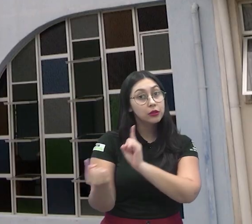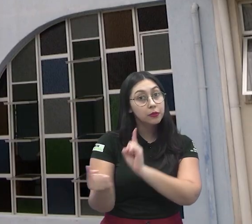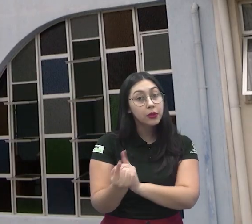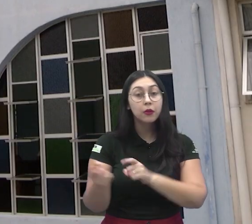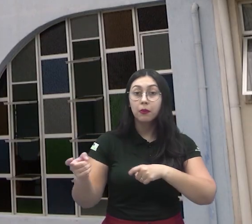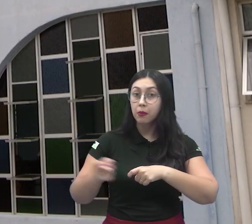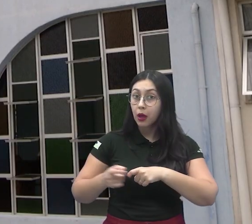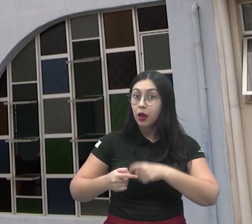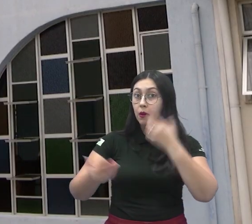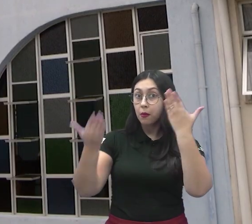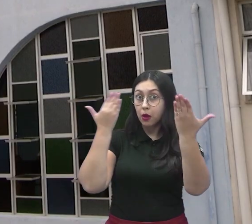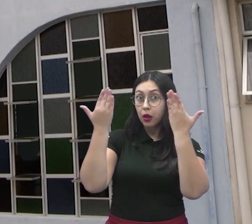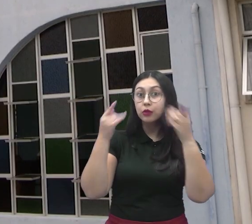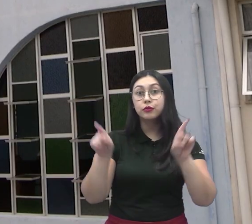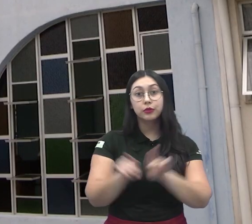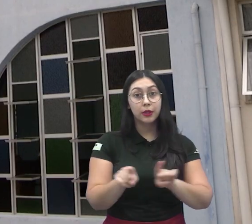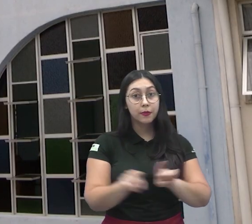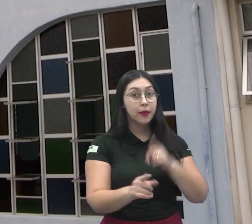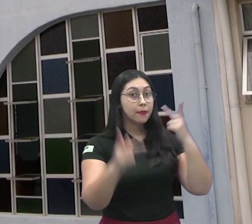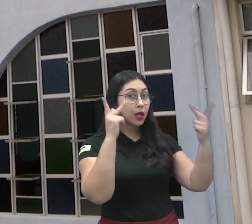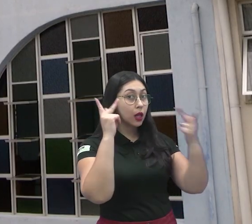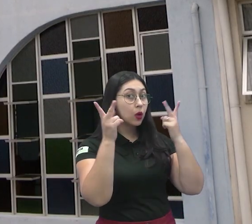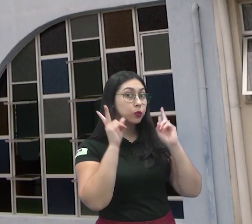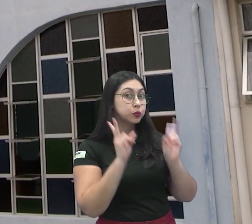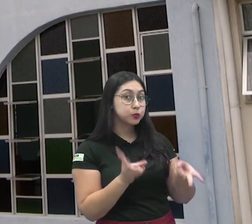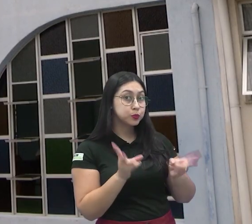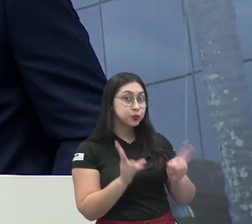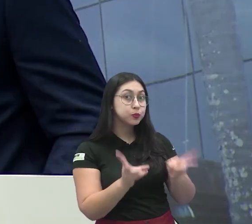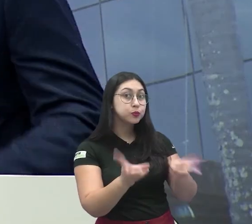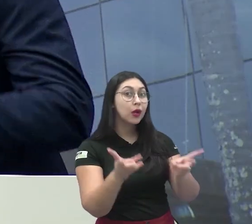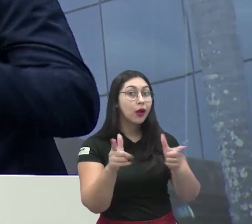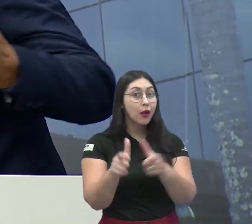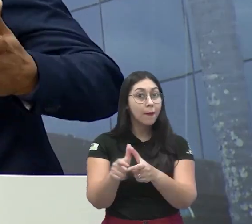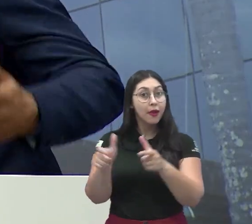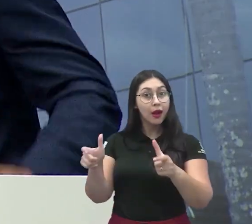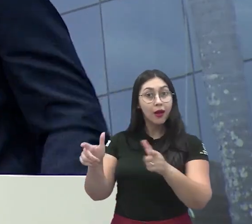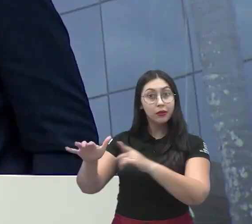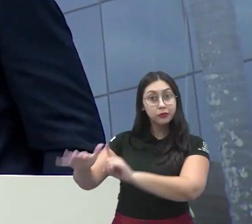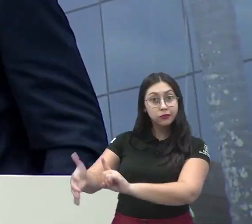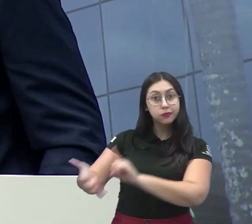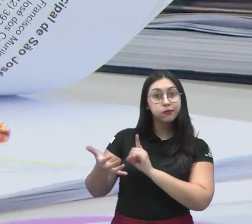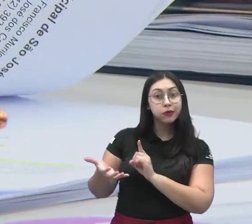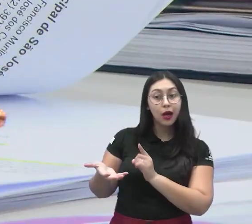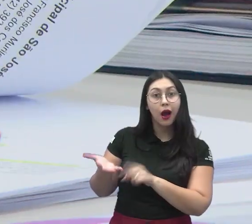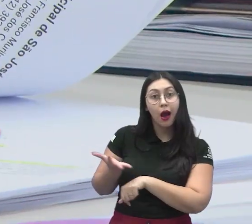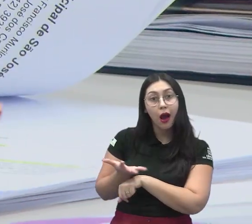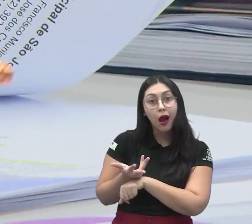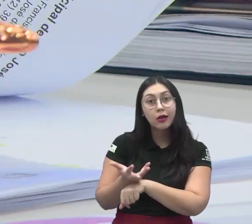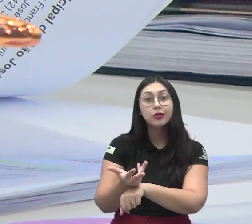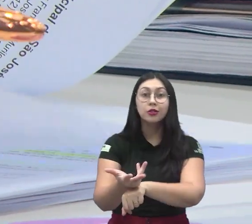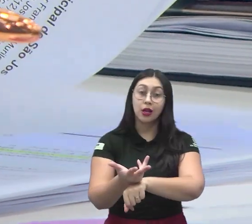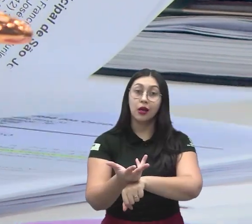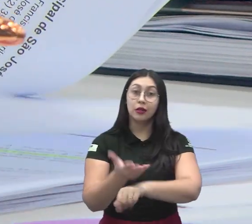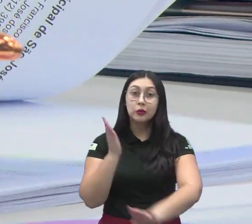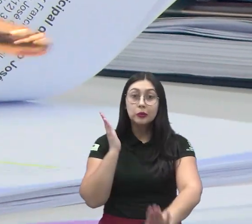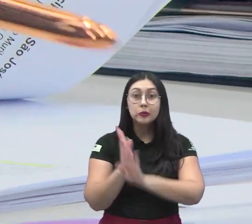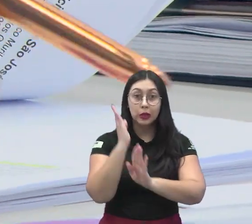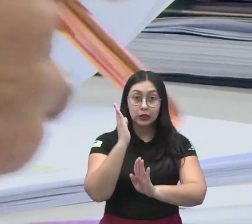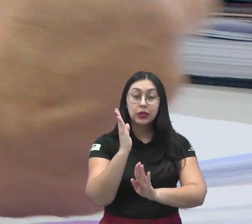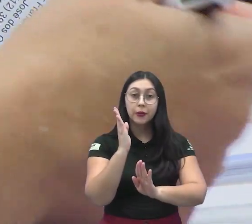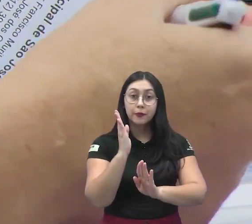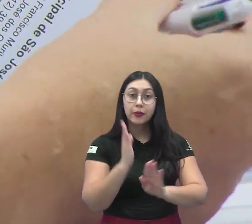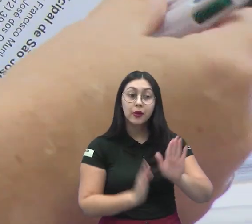atendimento médico, psicológico e psiquiátrico contínuo. Além de ampliar o acolhimento e dinamizar os formatos